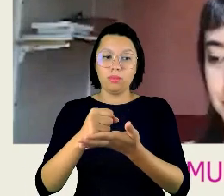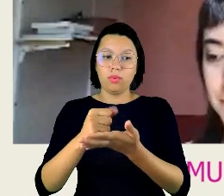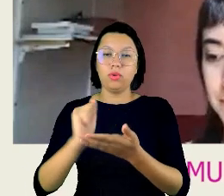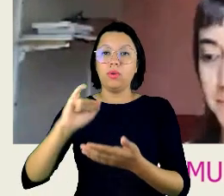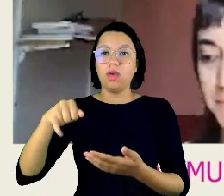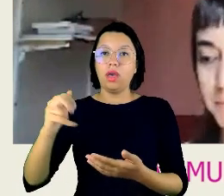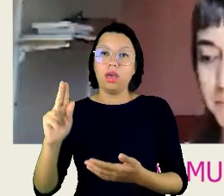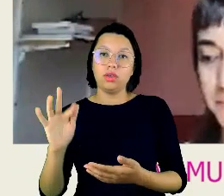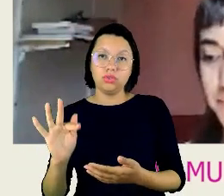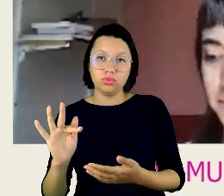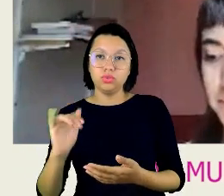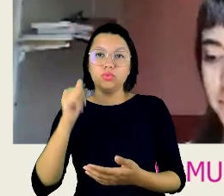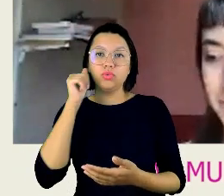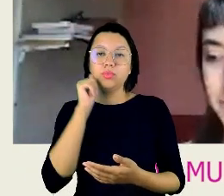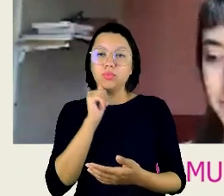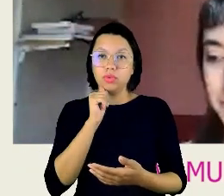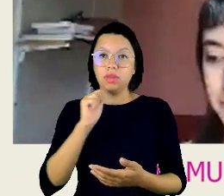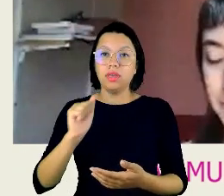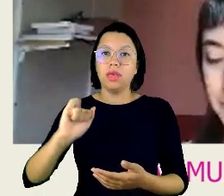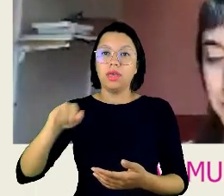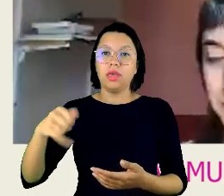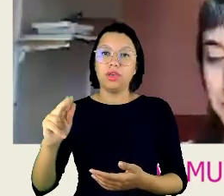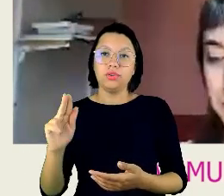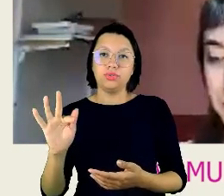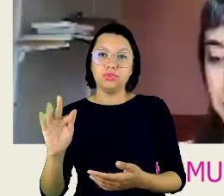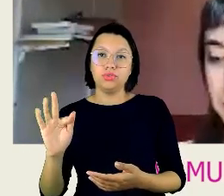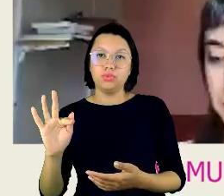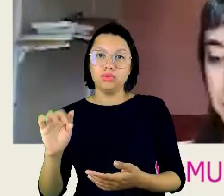AJUF Mulheres, da AJUFESP,